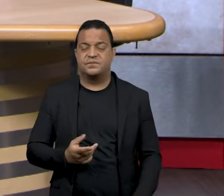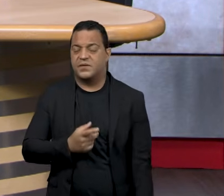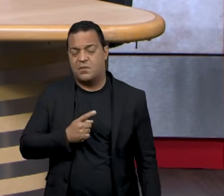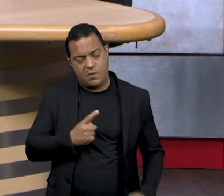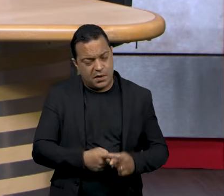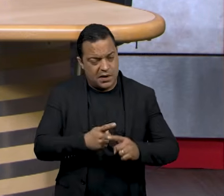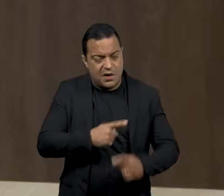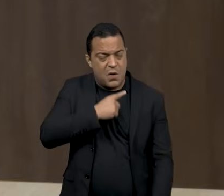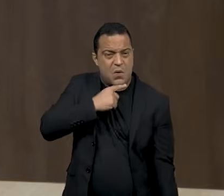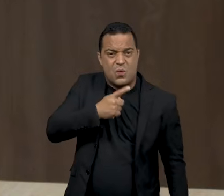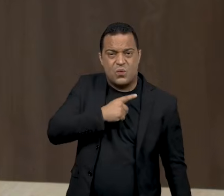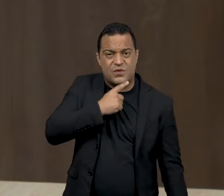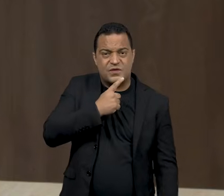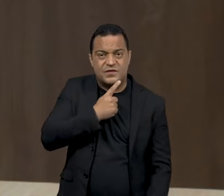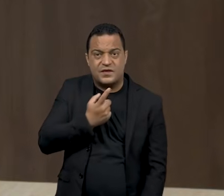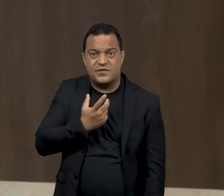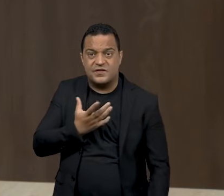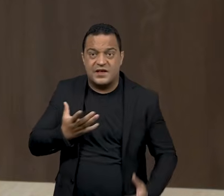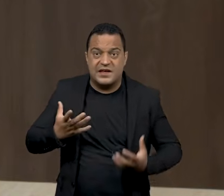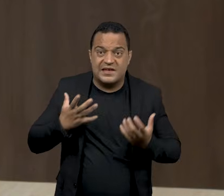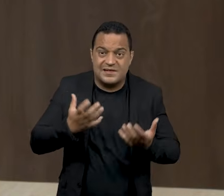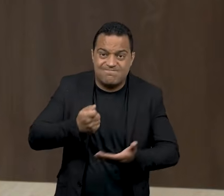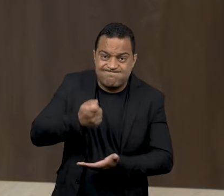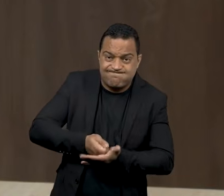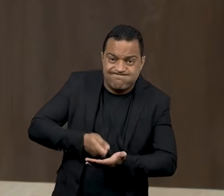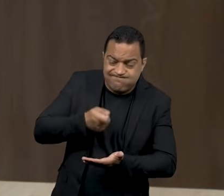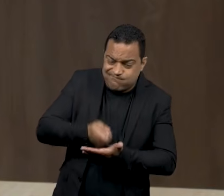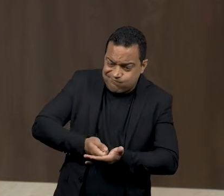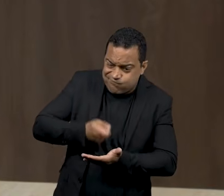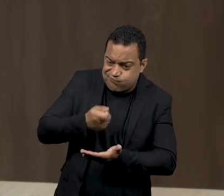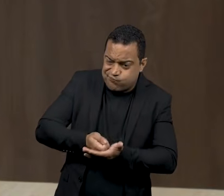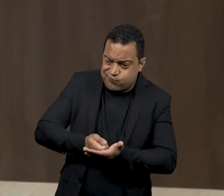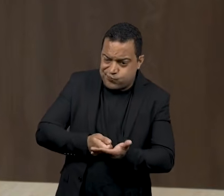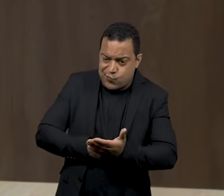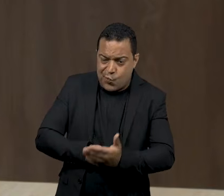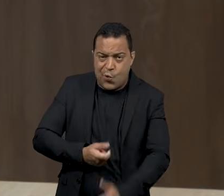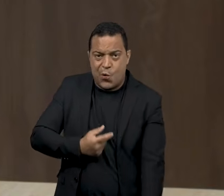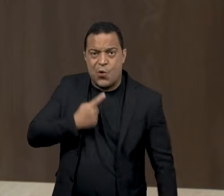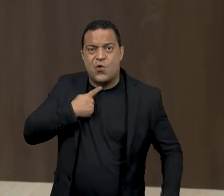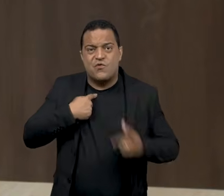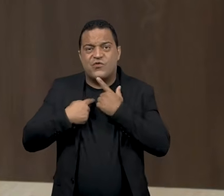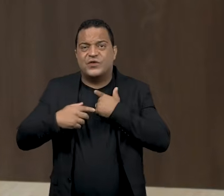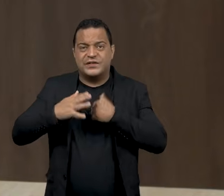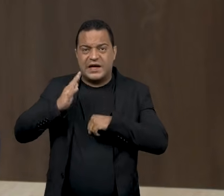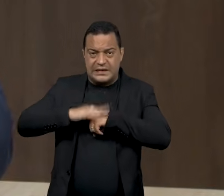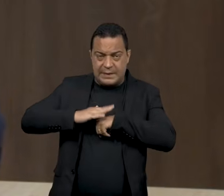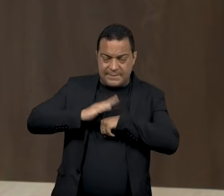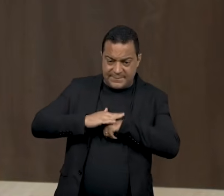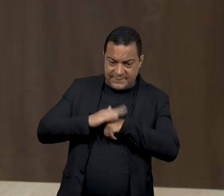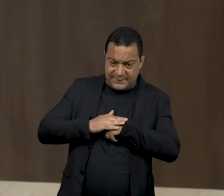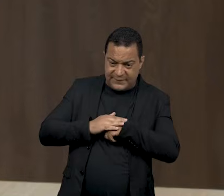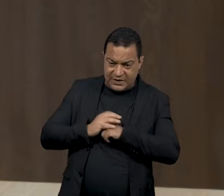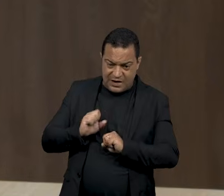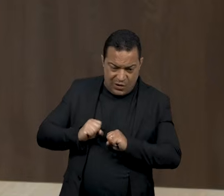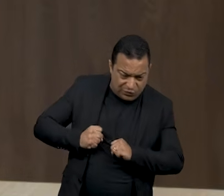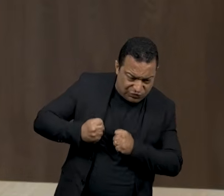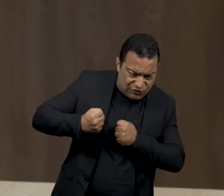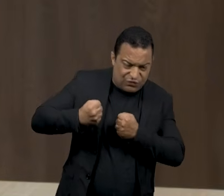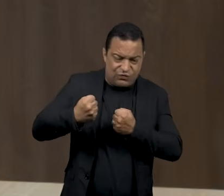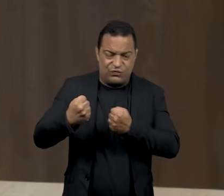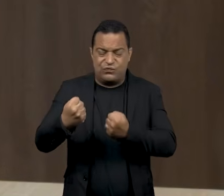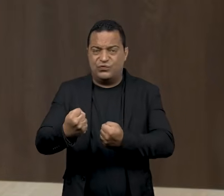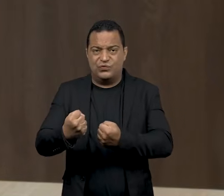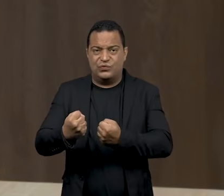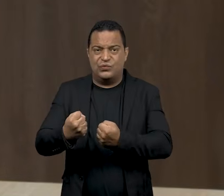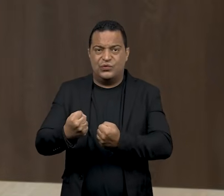ensinou. Não adianta você querer as coisas, você tentar fazer do seu jeito, apenas por si próprio,